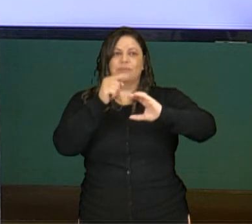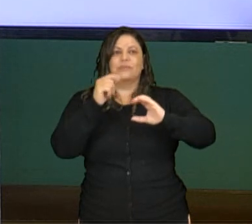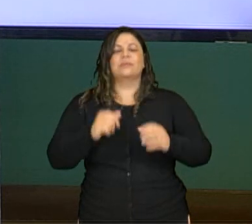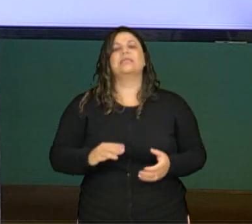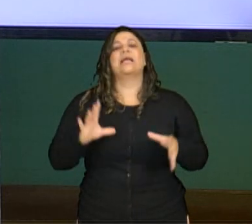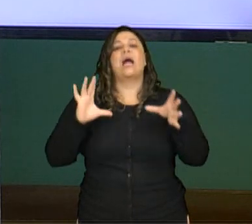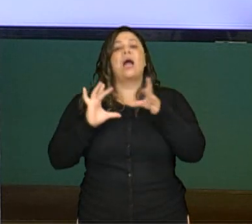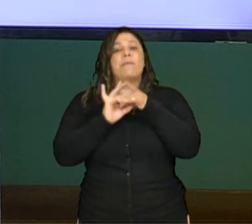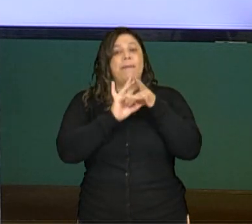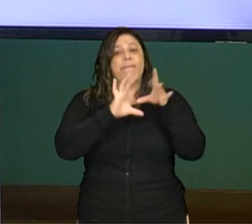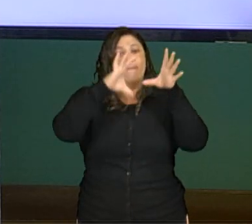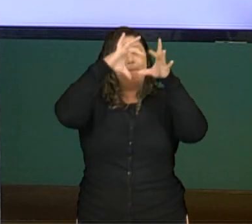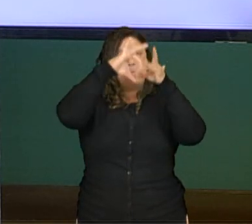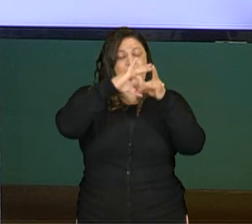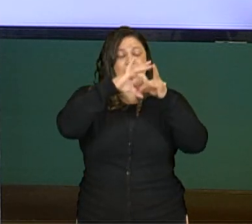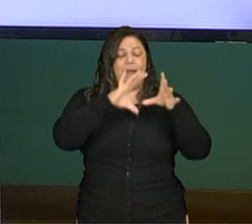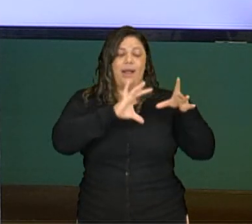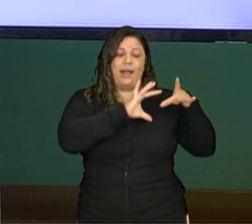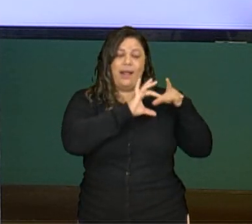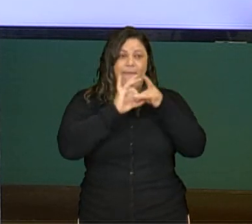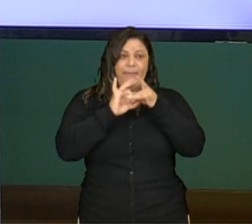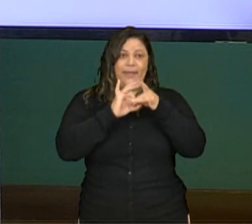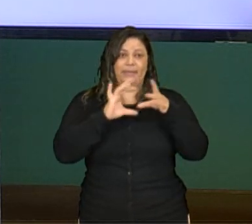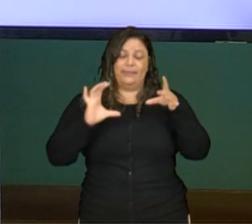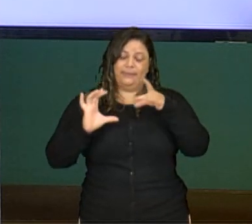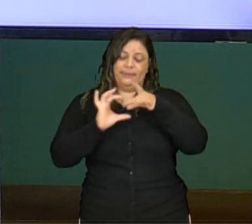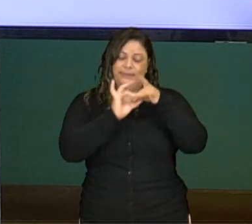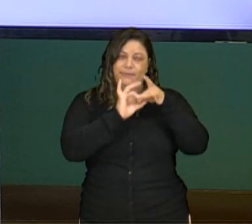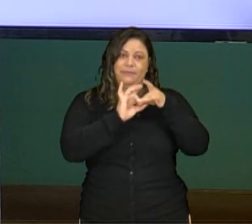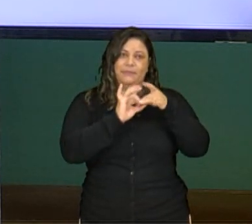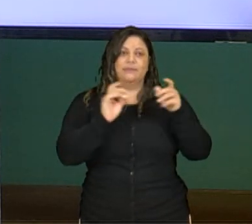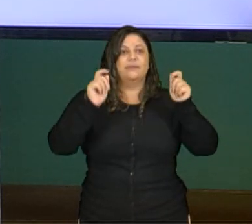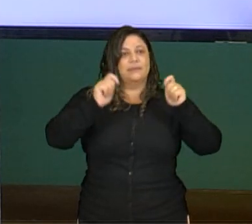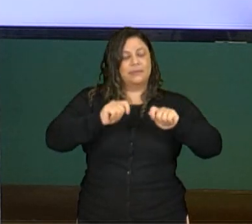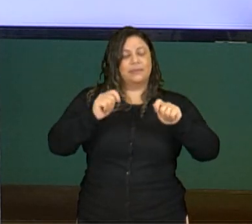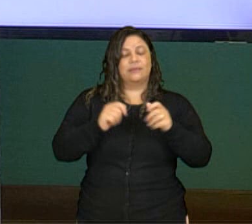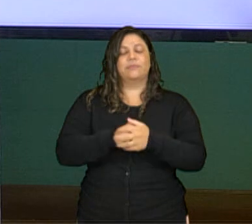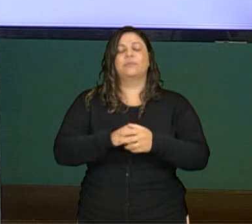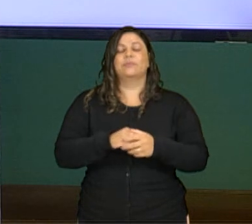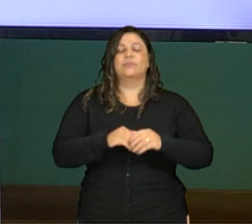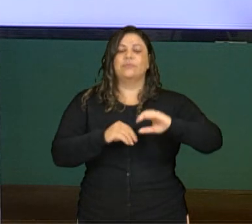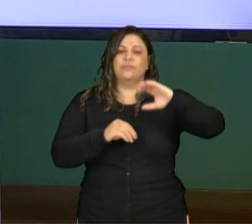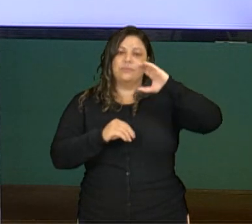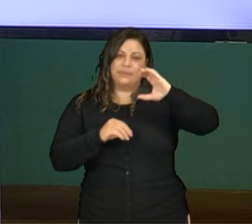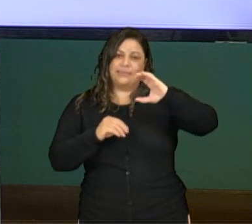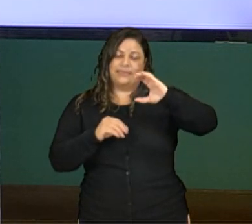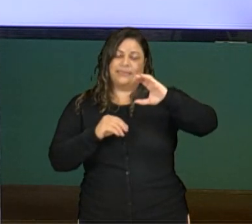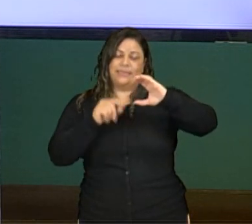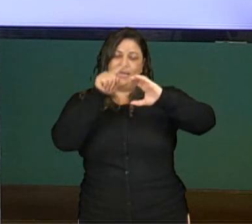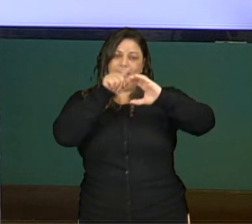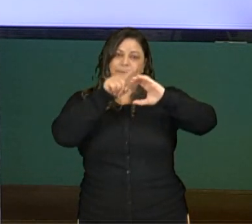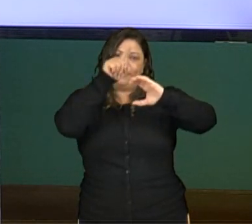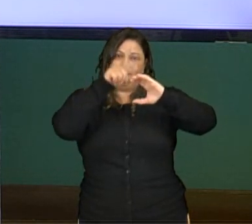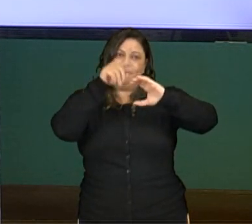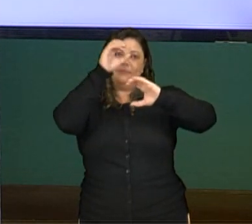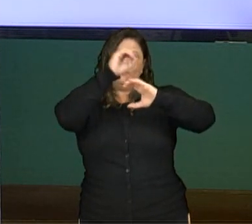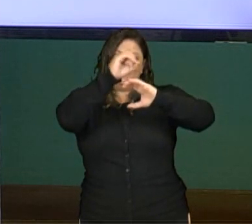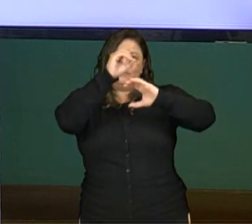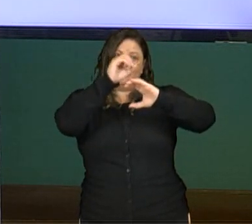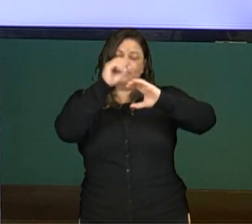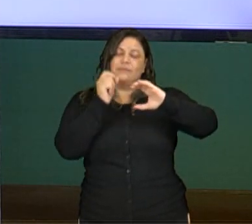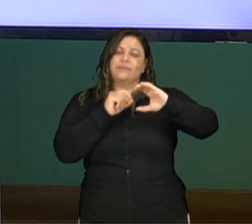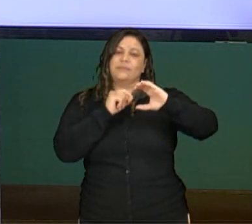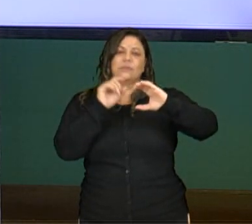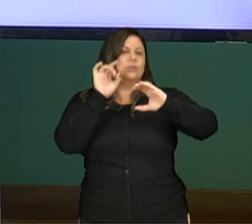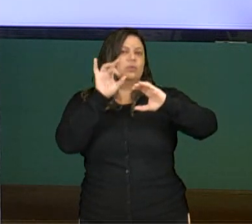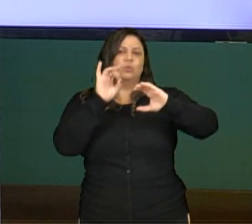carbono. Aqui o oxigênio vai efetuar duas ligações químicas, uma ligação dupla com o carbono, se estabilizou porque ele